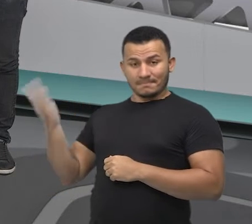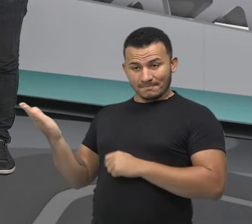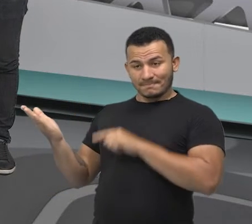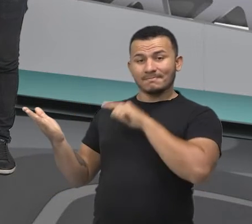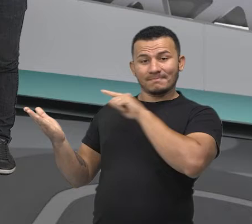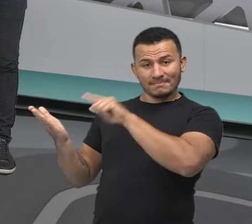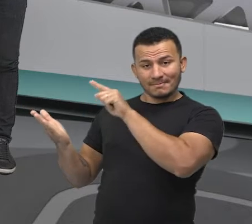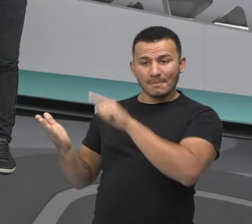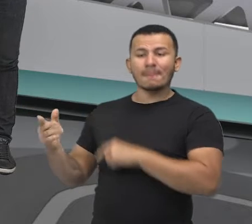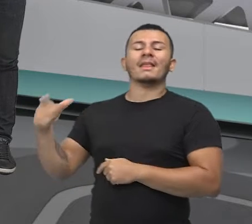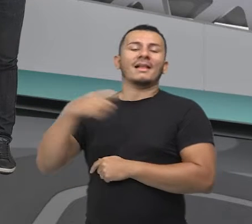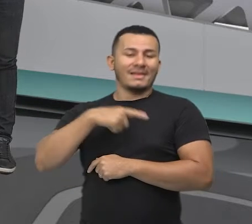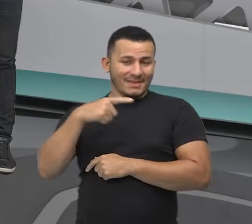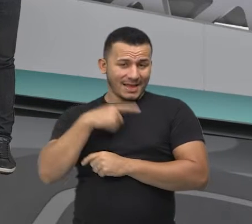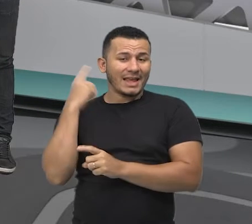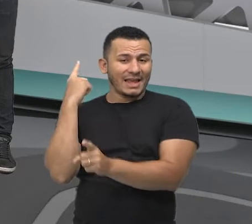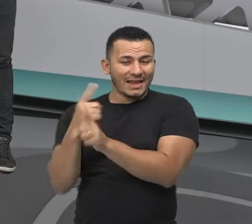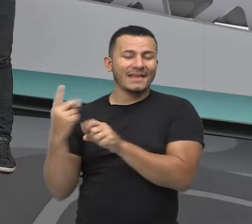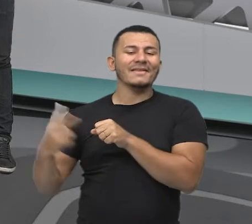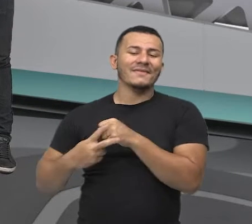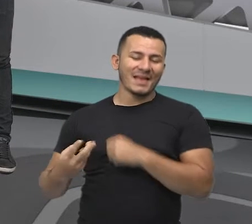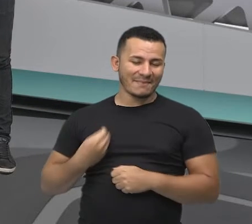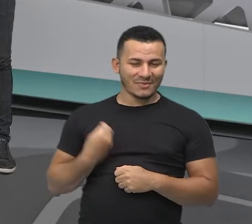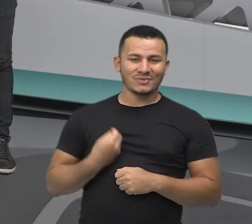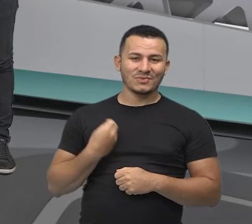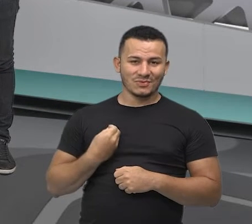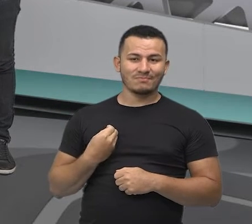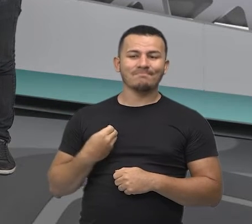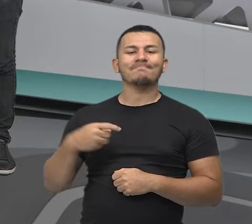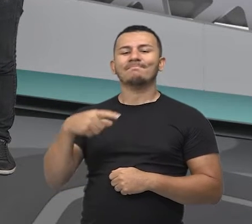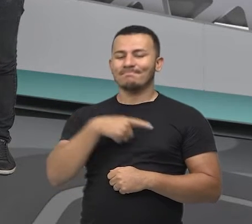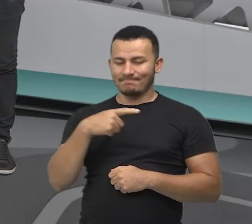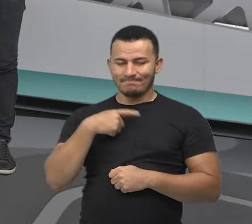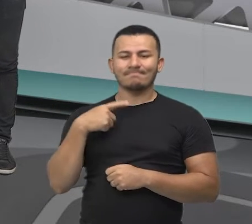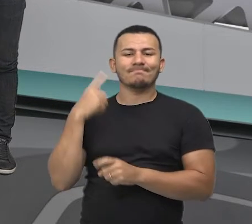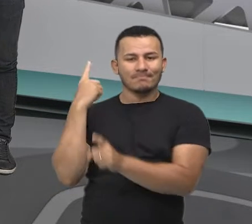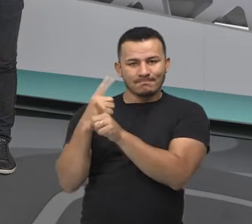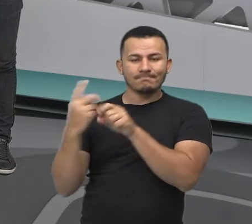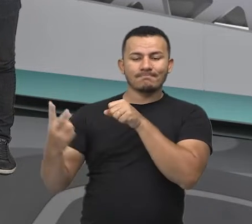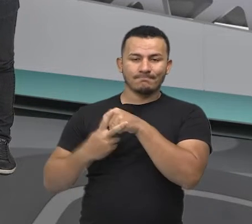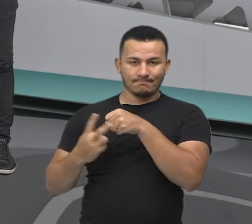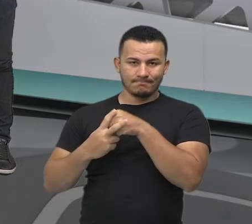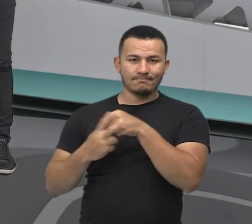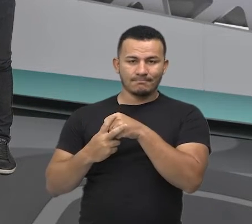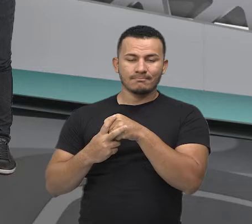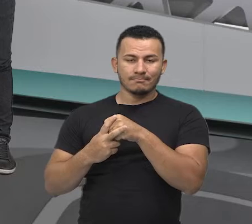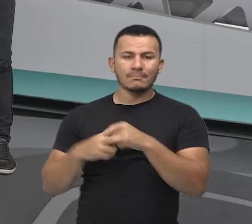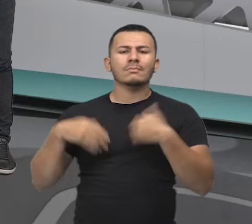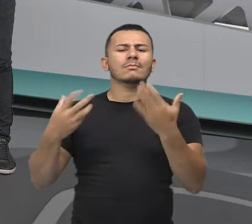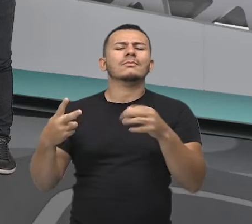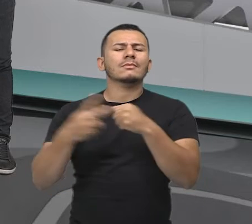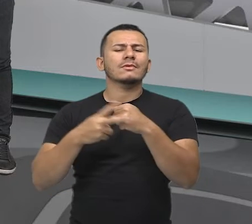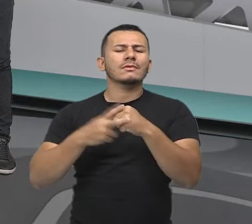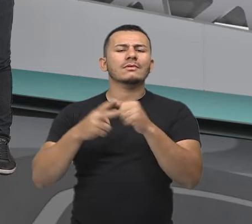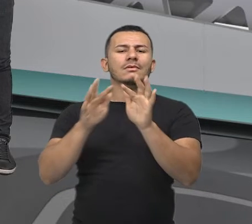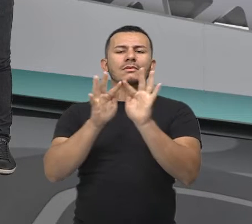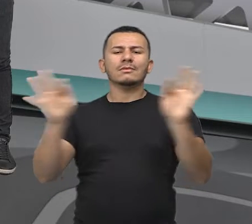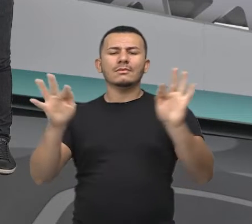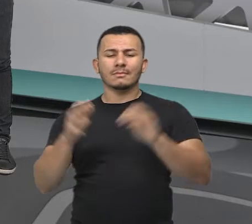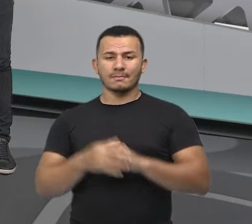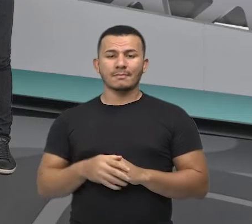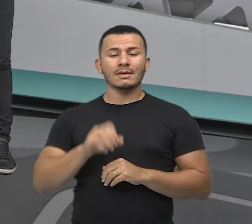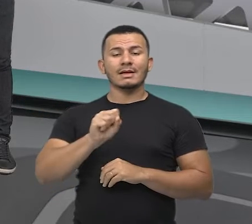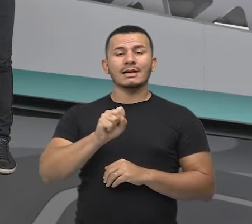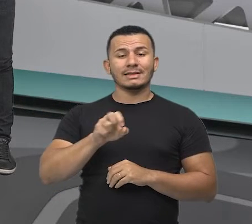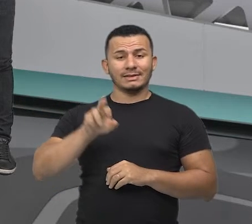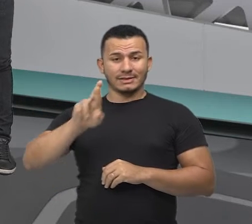vocês, observem que nós temos a presença de verbo em todos os enunciados, na fala dos personagens. Qual verbo está